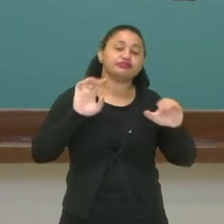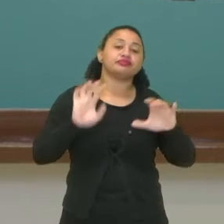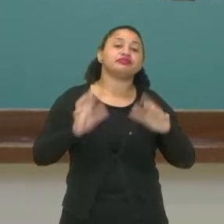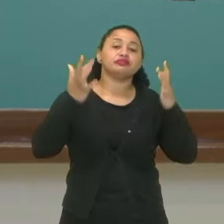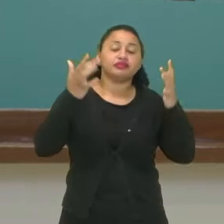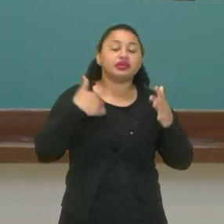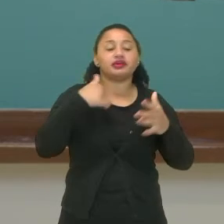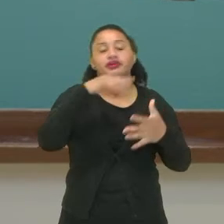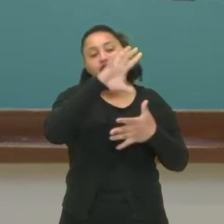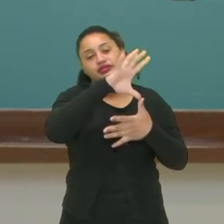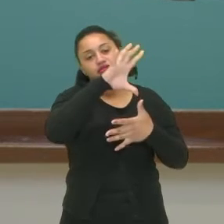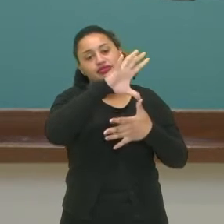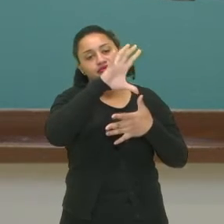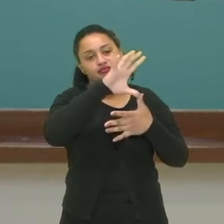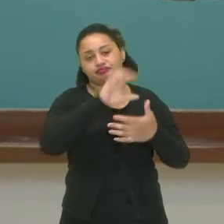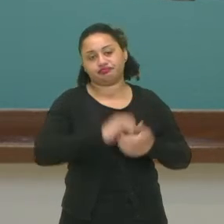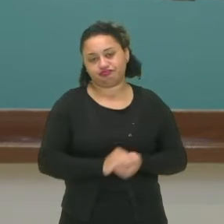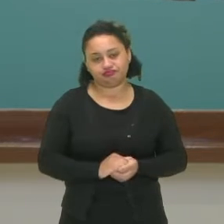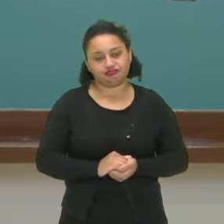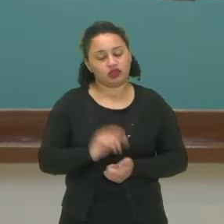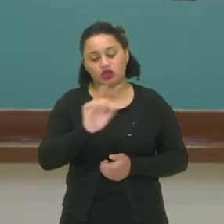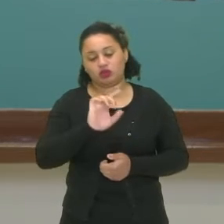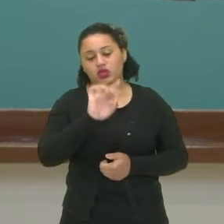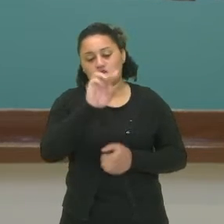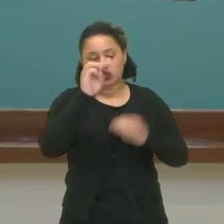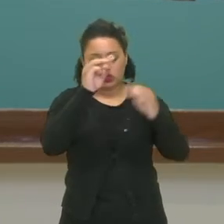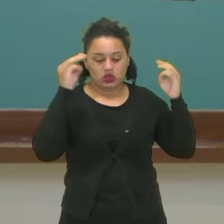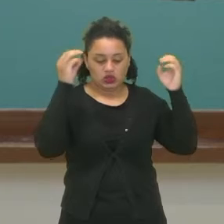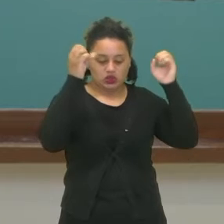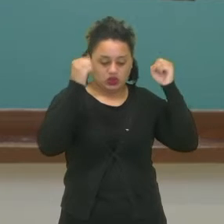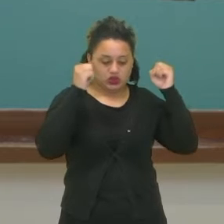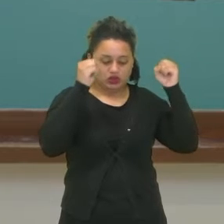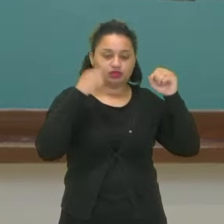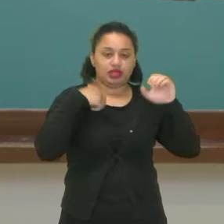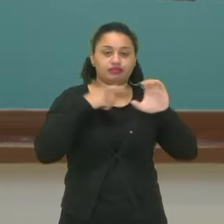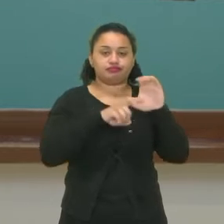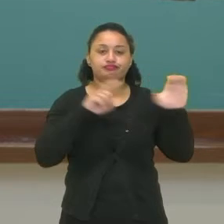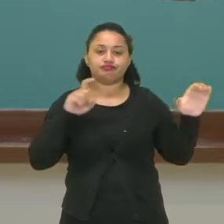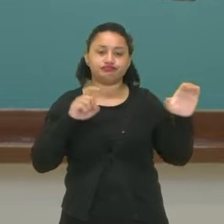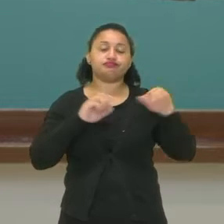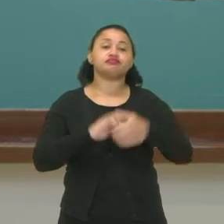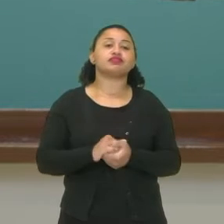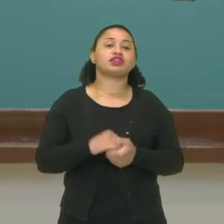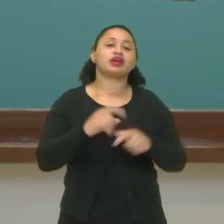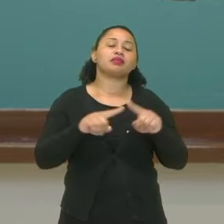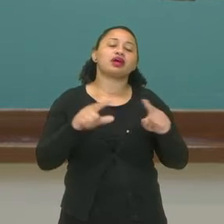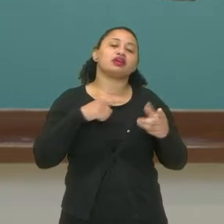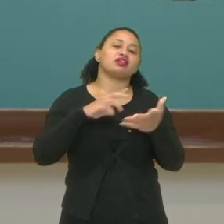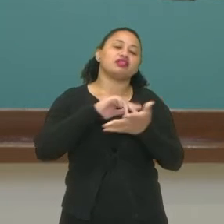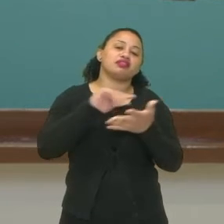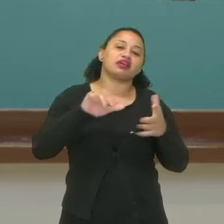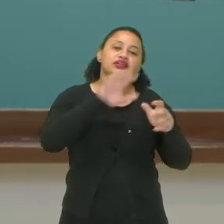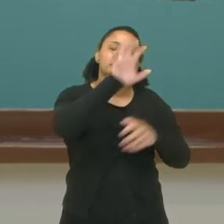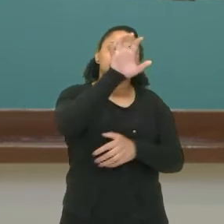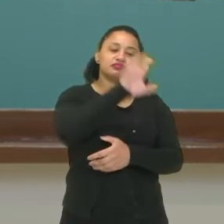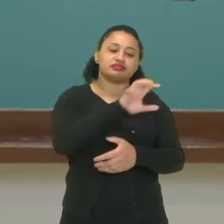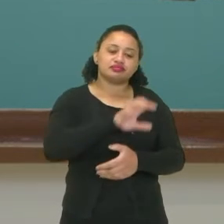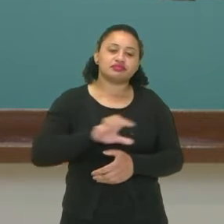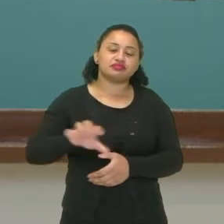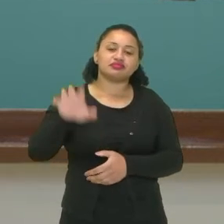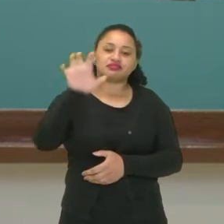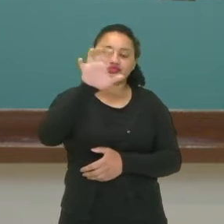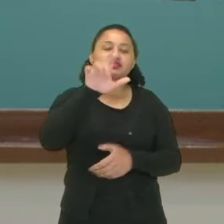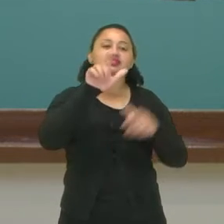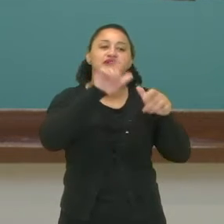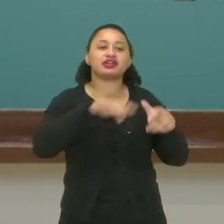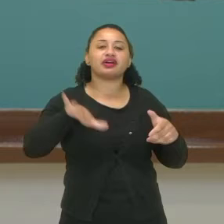da América. Não foi só o México que havia se tornado independente. Várias regiões da colônia